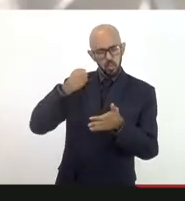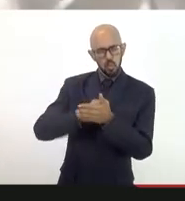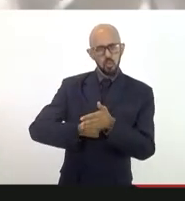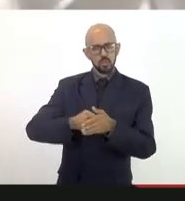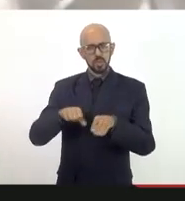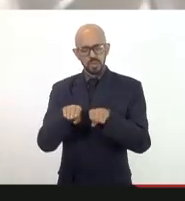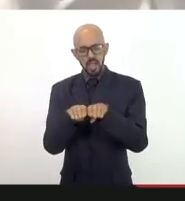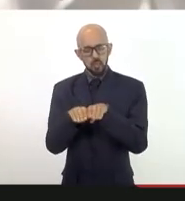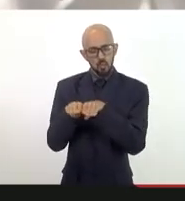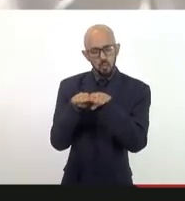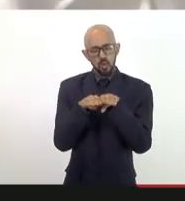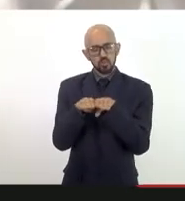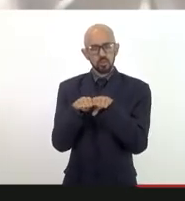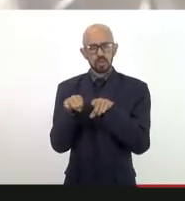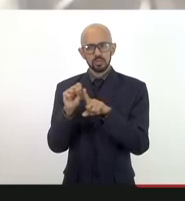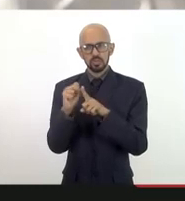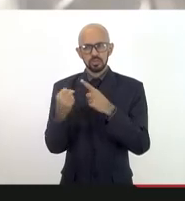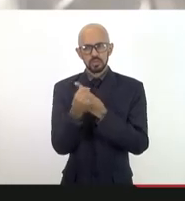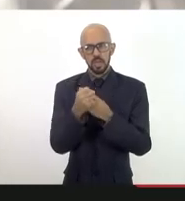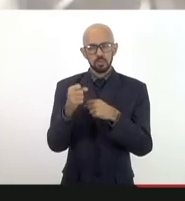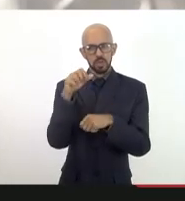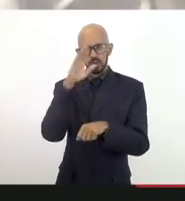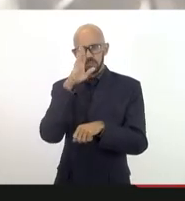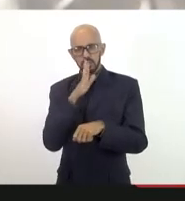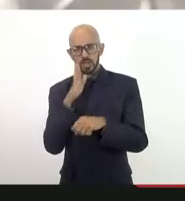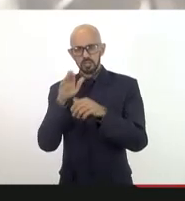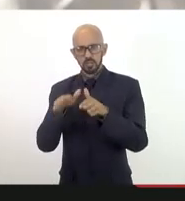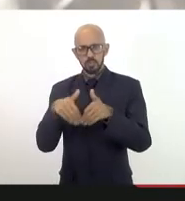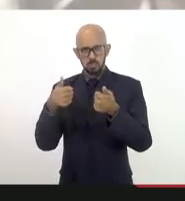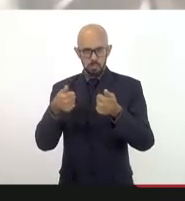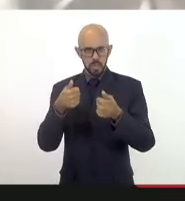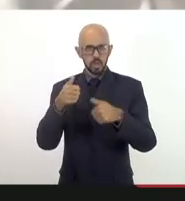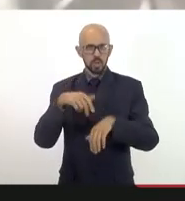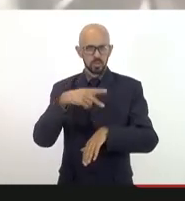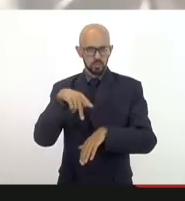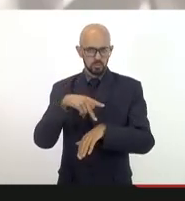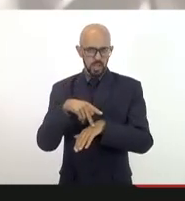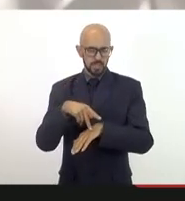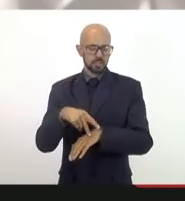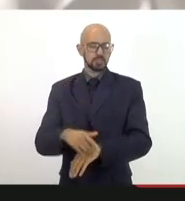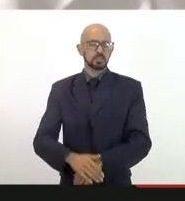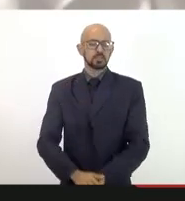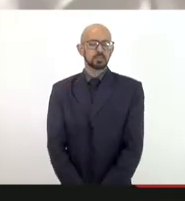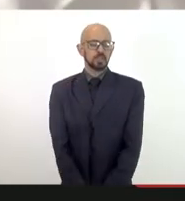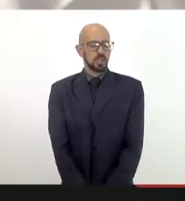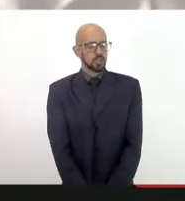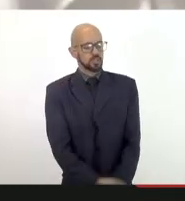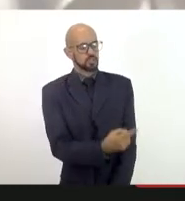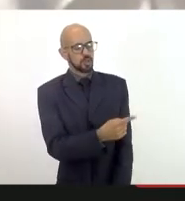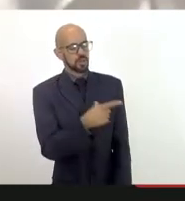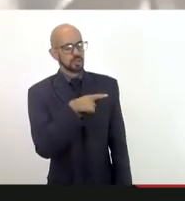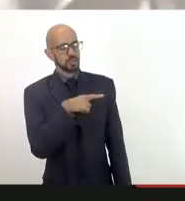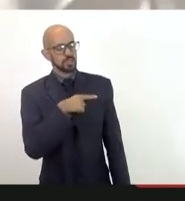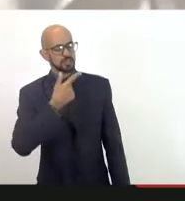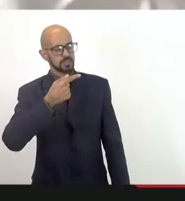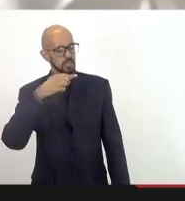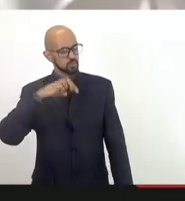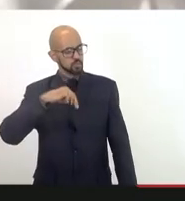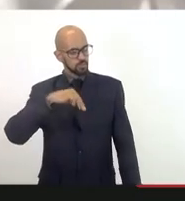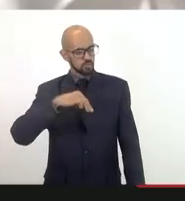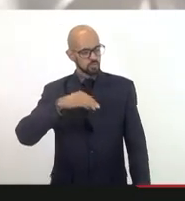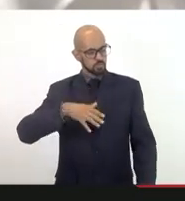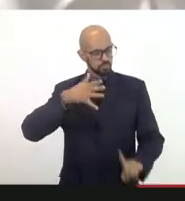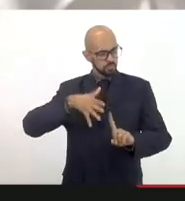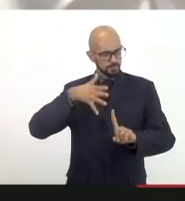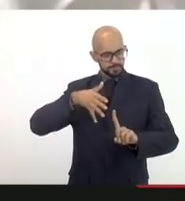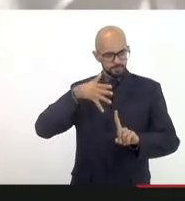para tornar esse país uma nação. Doutora Nadine, por favor, a senhora tem 7 minutos para a sua manifestação. Eu dei